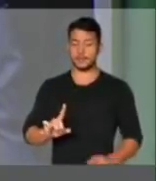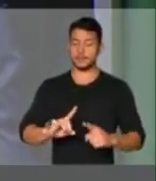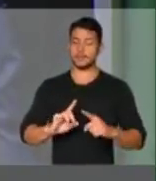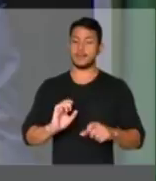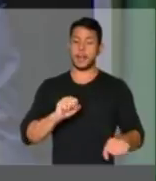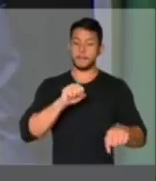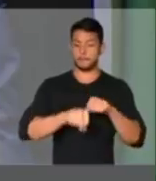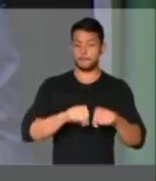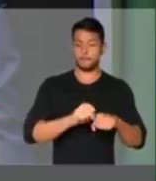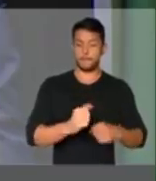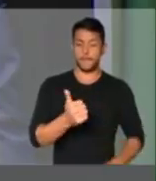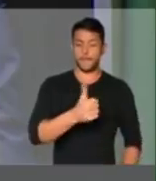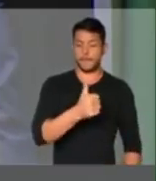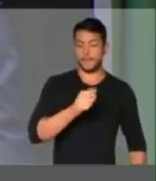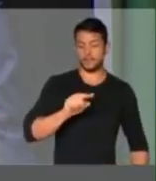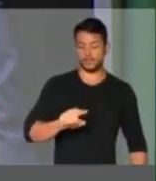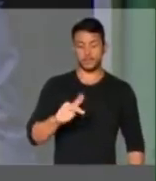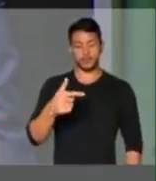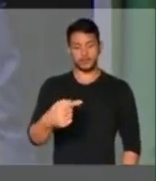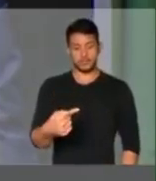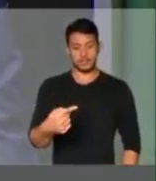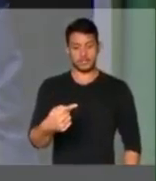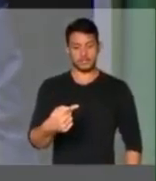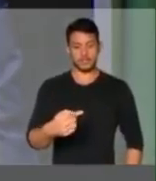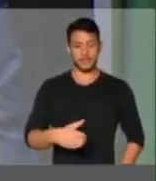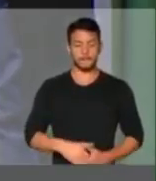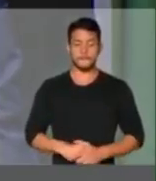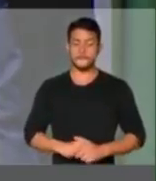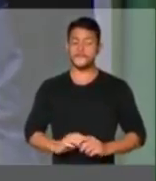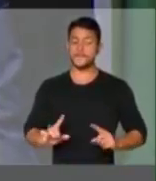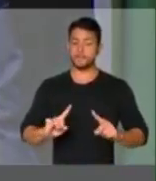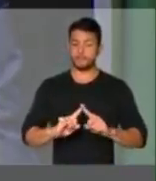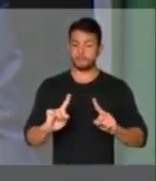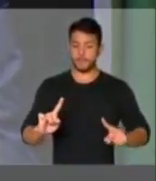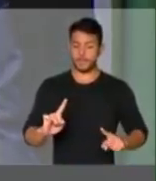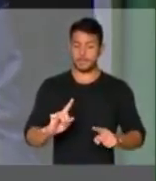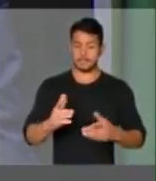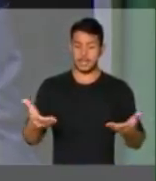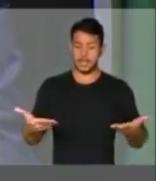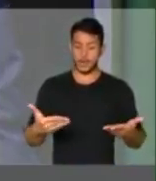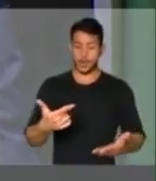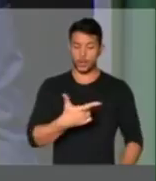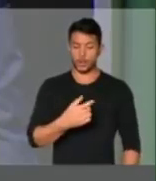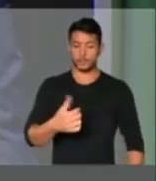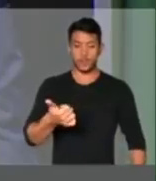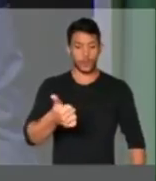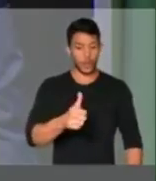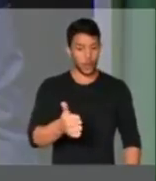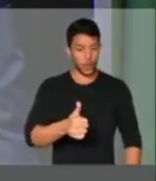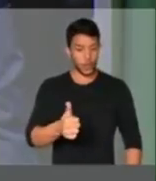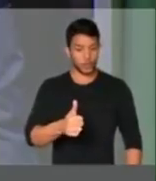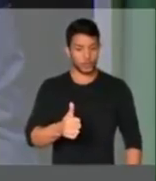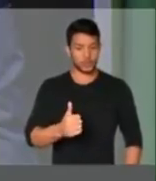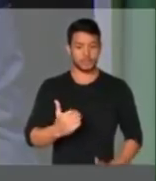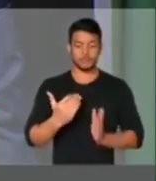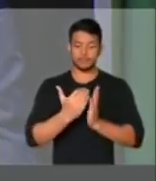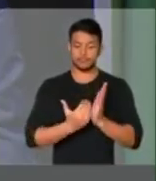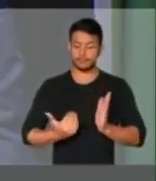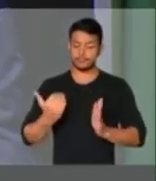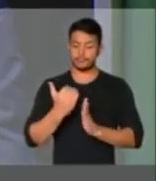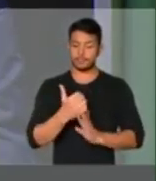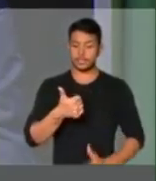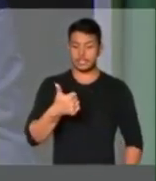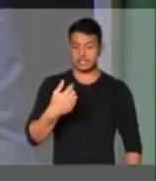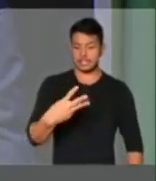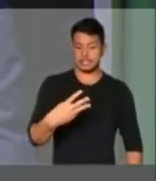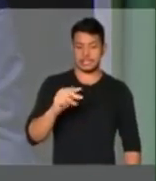100 mil habitantes. Em 2011, essa renda, que era de 2 mil, saltou para US$ 13 mil e a taxa passou